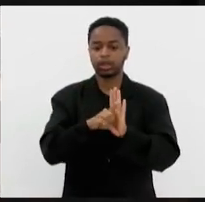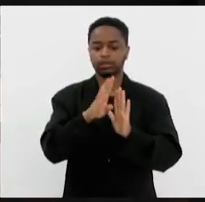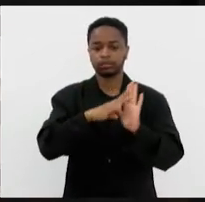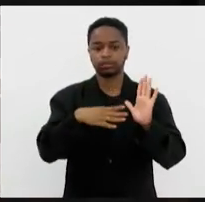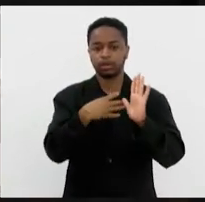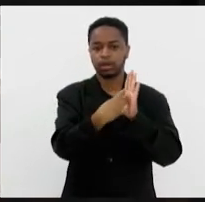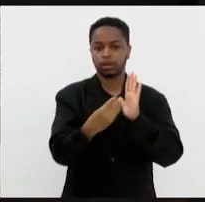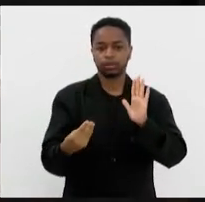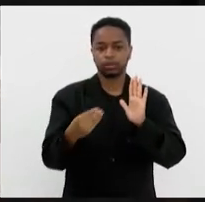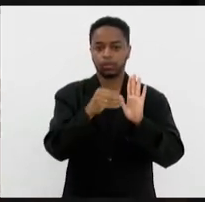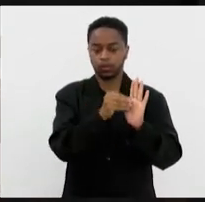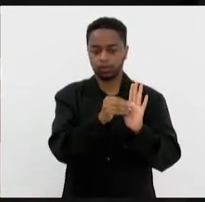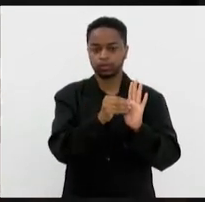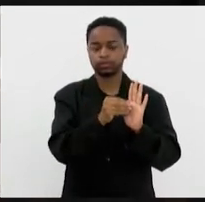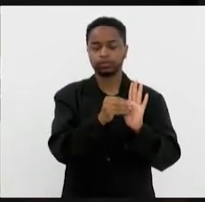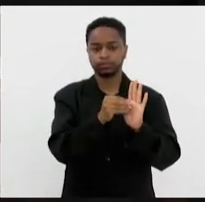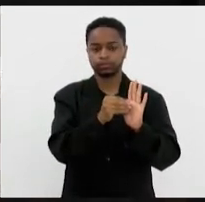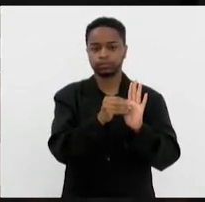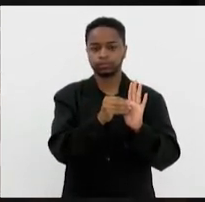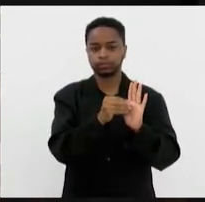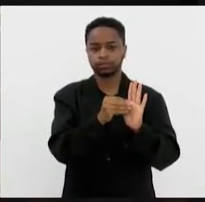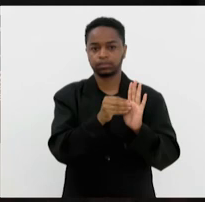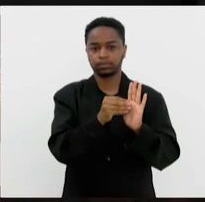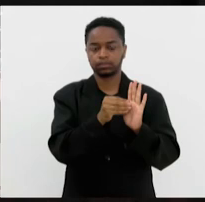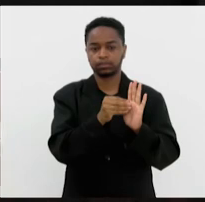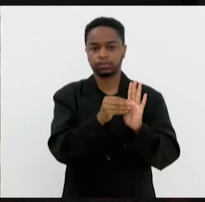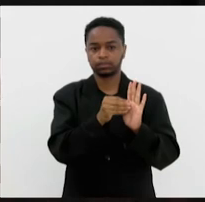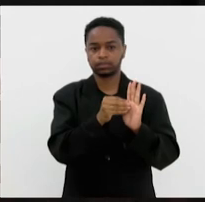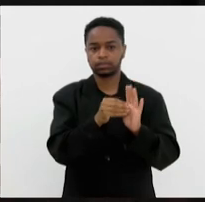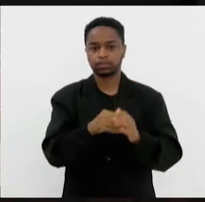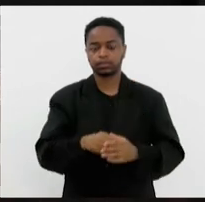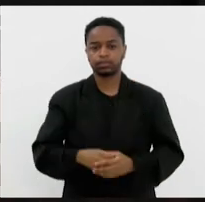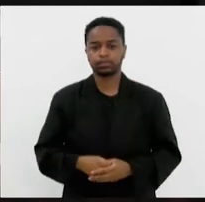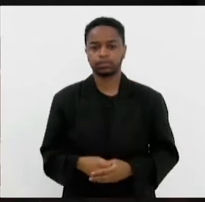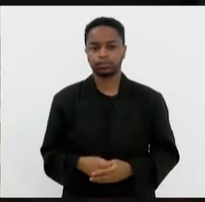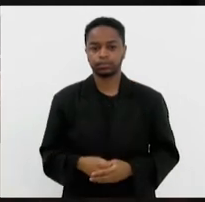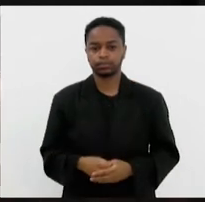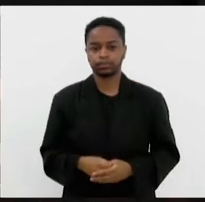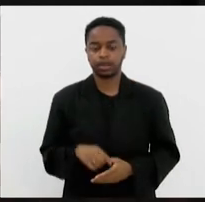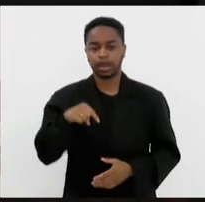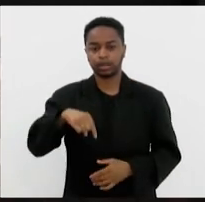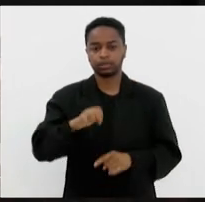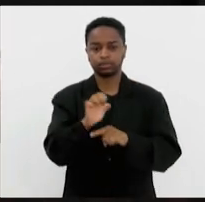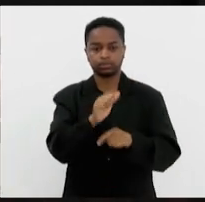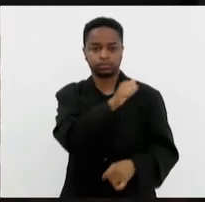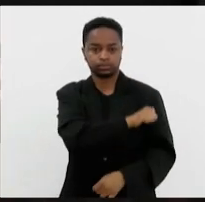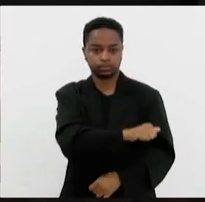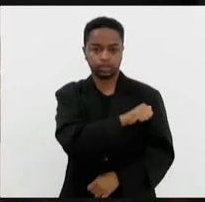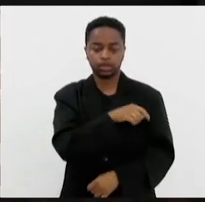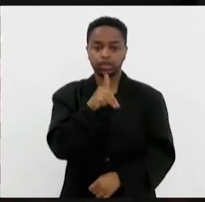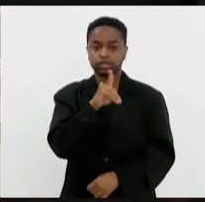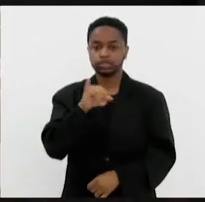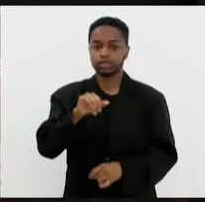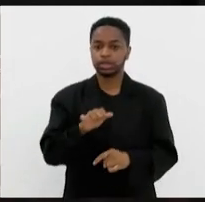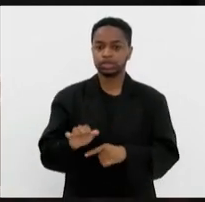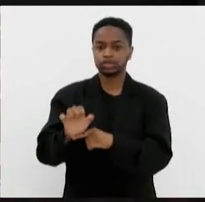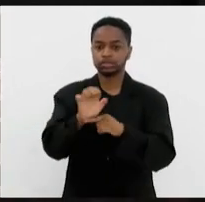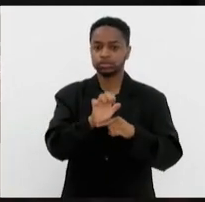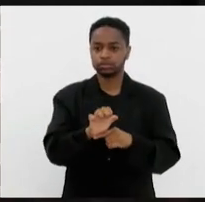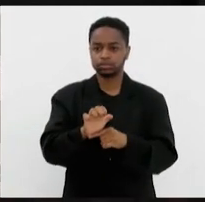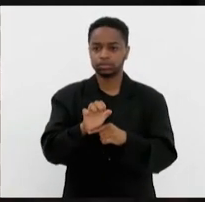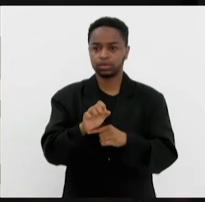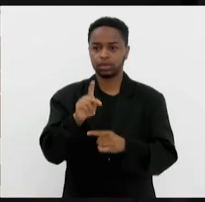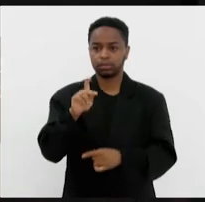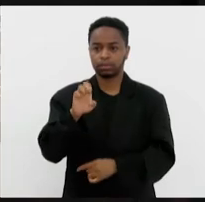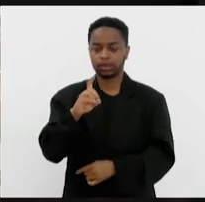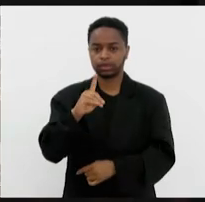5.645, de 6 de janeiro de 2010, para incluir no calendário oficial do Estado do Rio de Janeiro o Dia Estadual do Pedal no Paraíso,